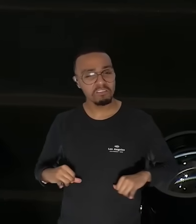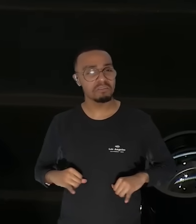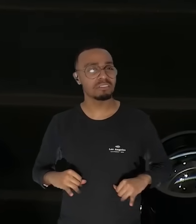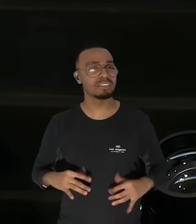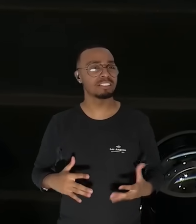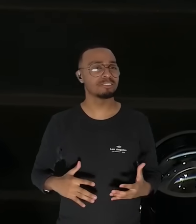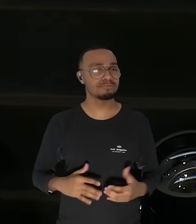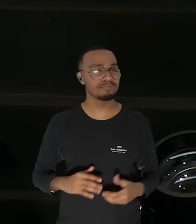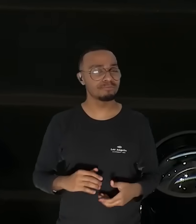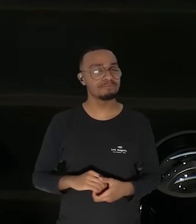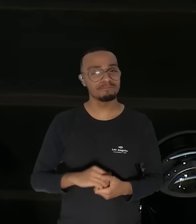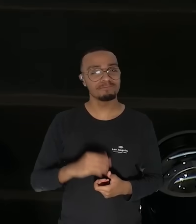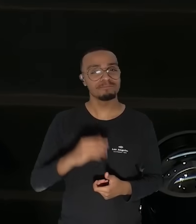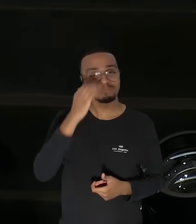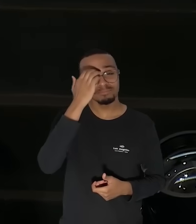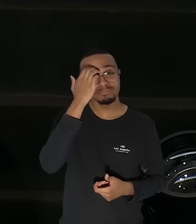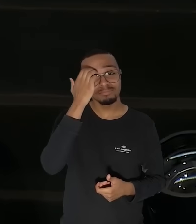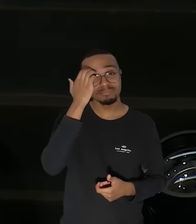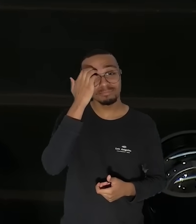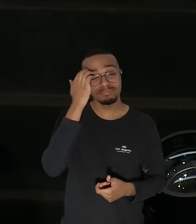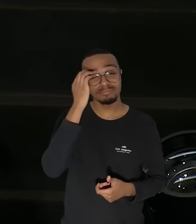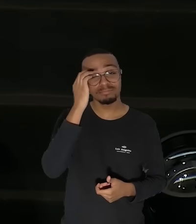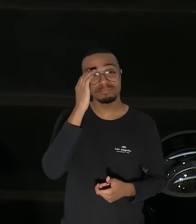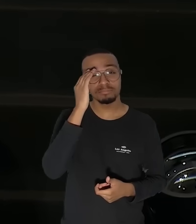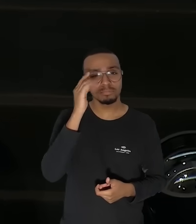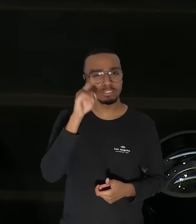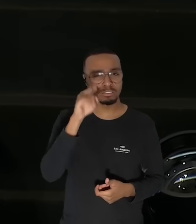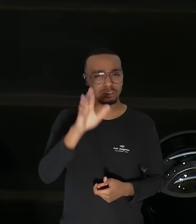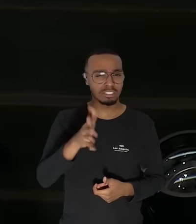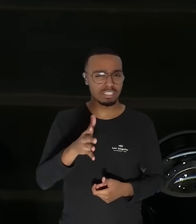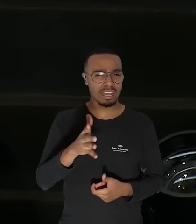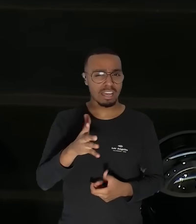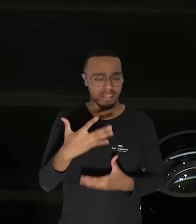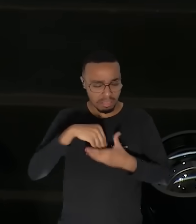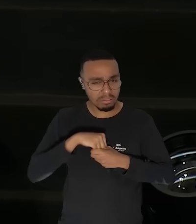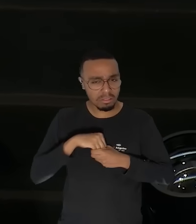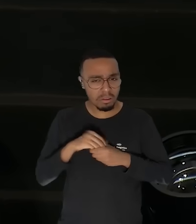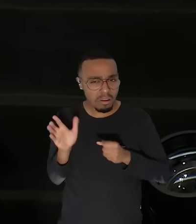nesse culto que já passou por uma tempestade em segredo?